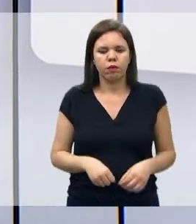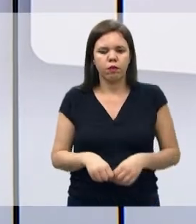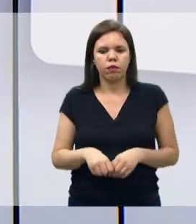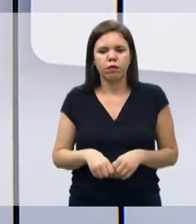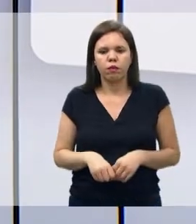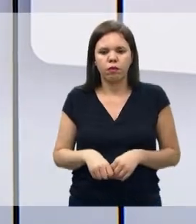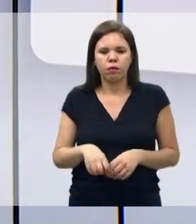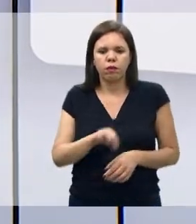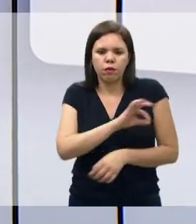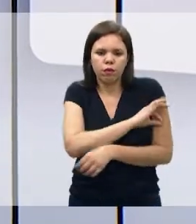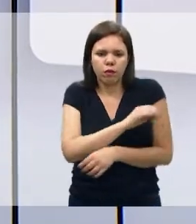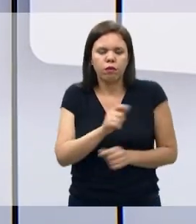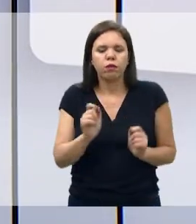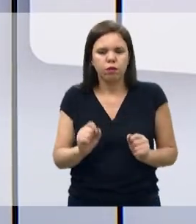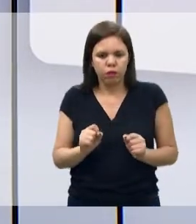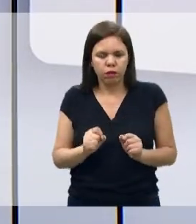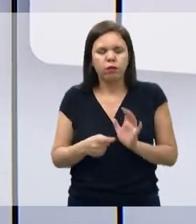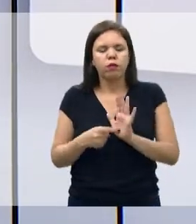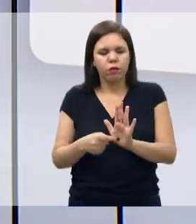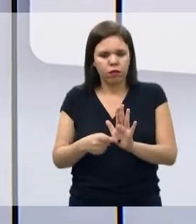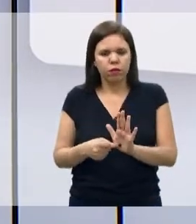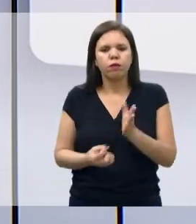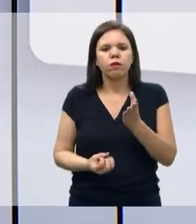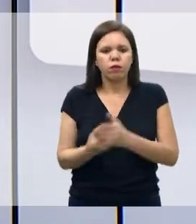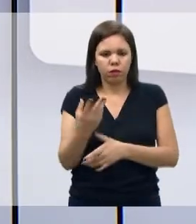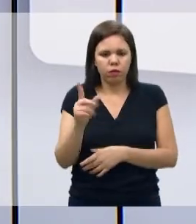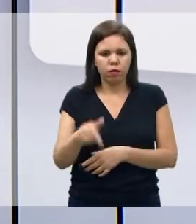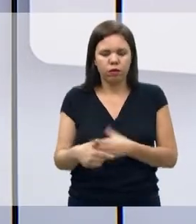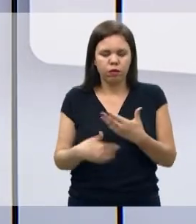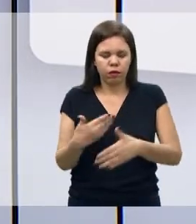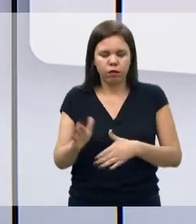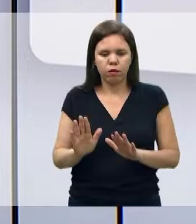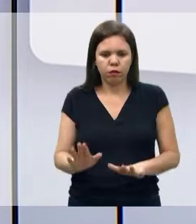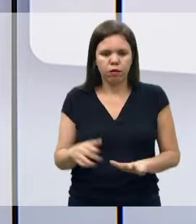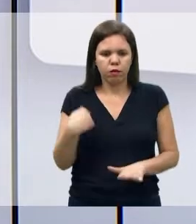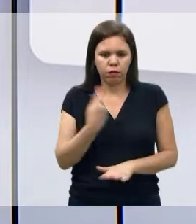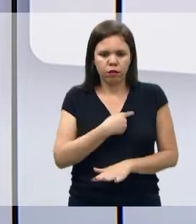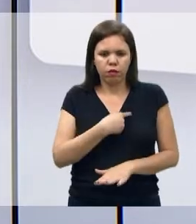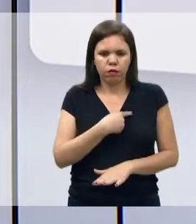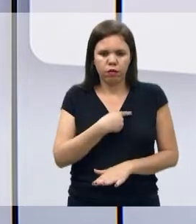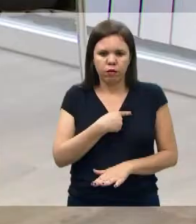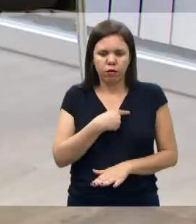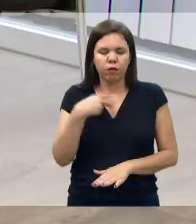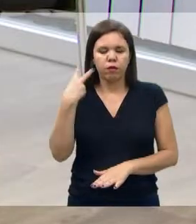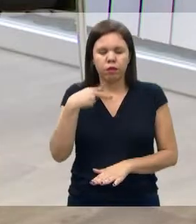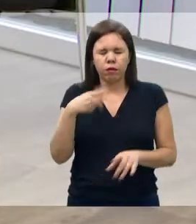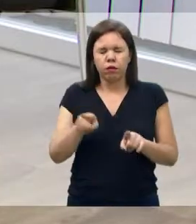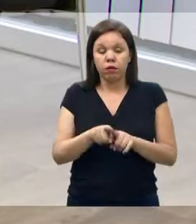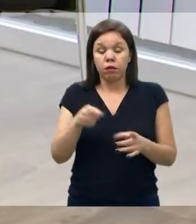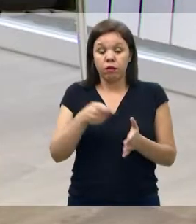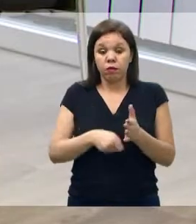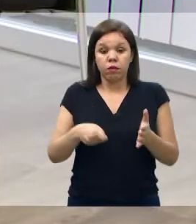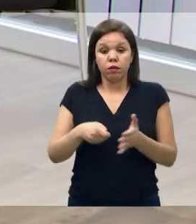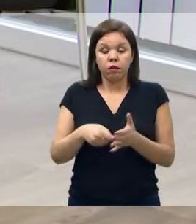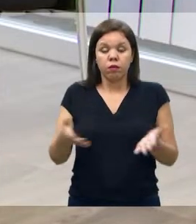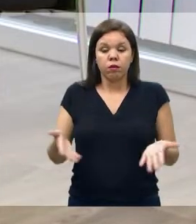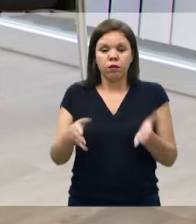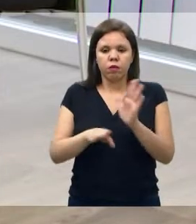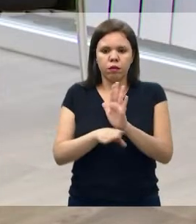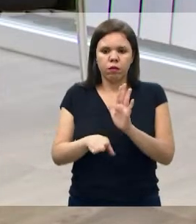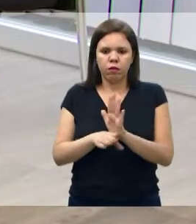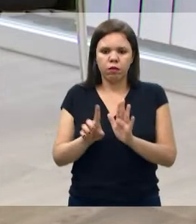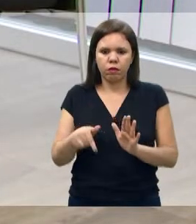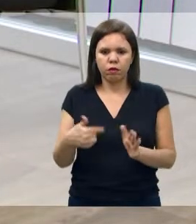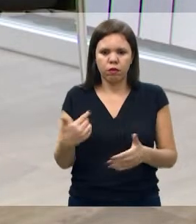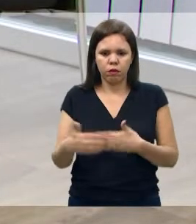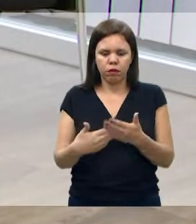Executivo, ele pode sinalizar para que as coisas aconteçam dessa forma, mas cabe a nós, vereadores, também estarmos provocando. Eu acho que